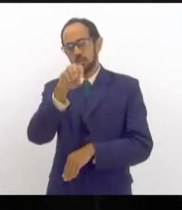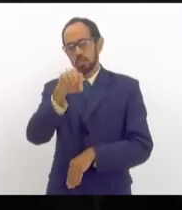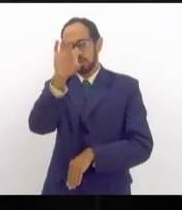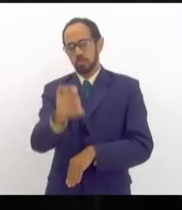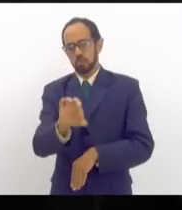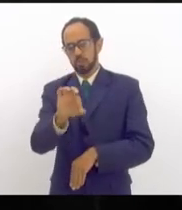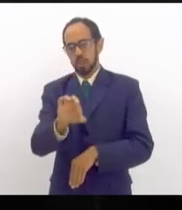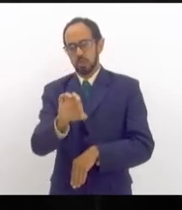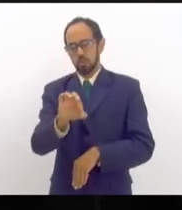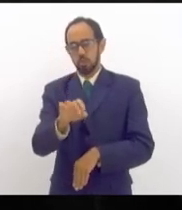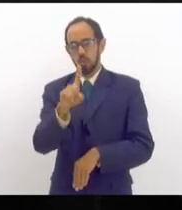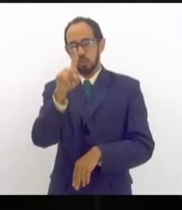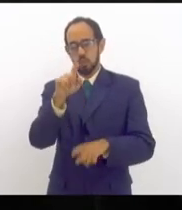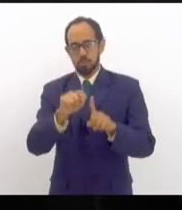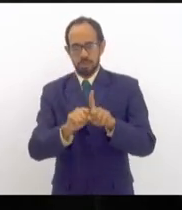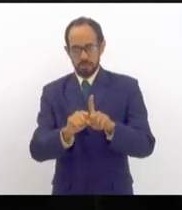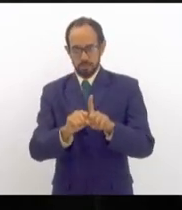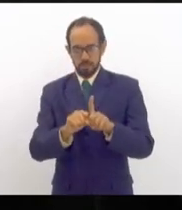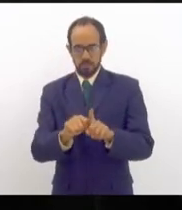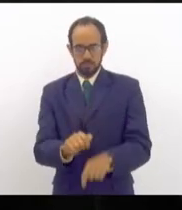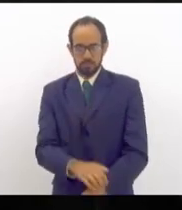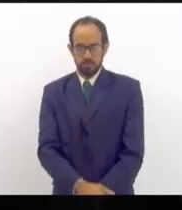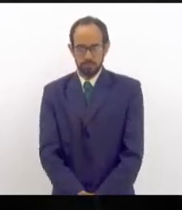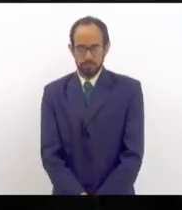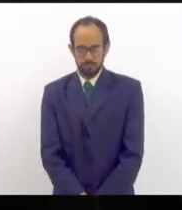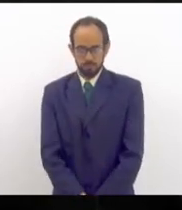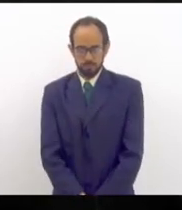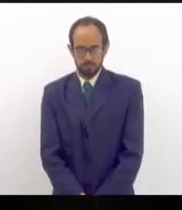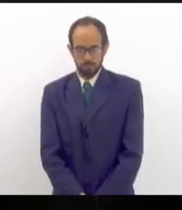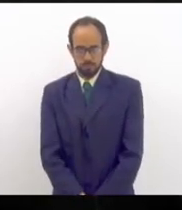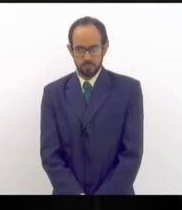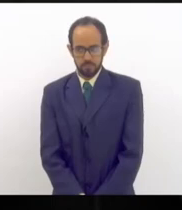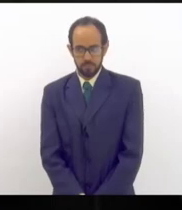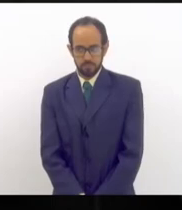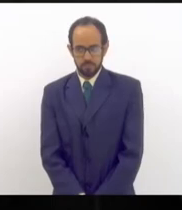ao mês 30% ao mês